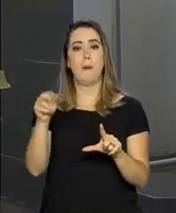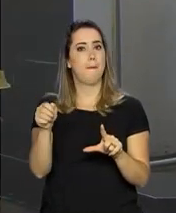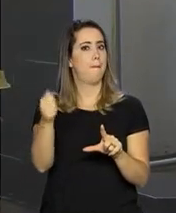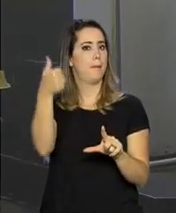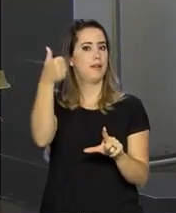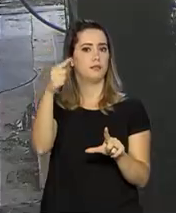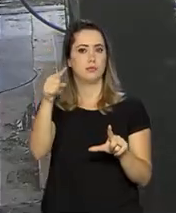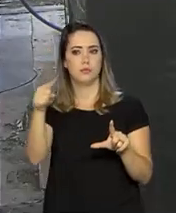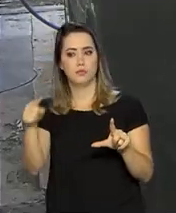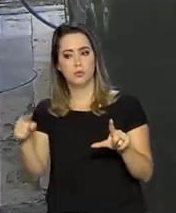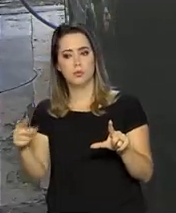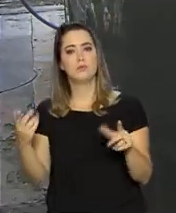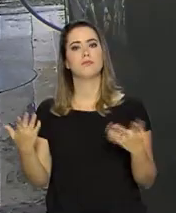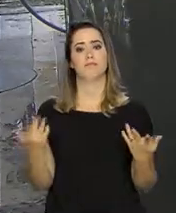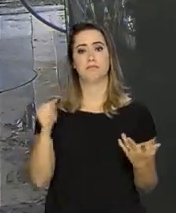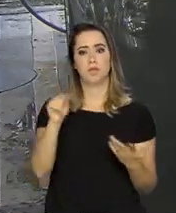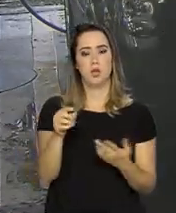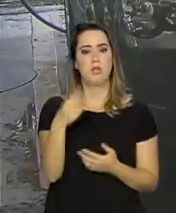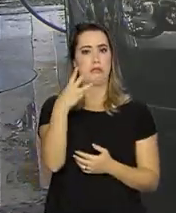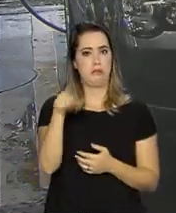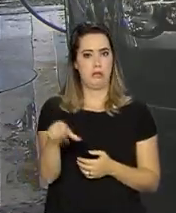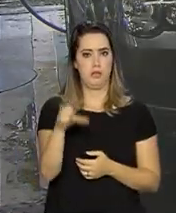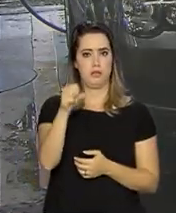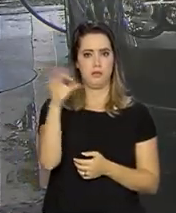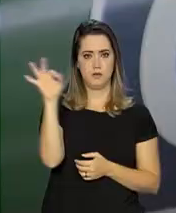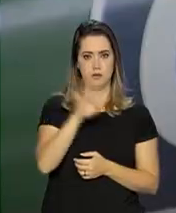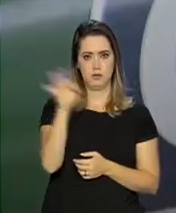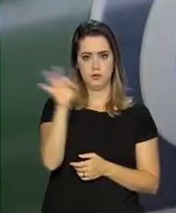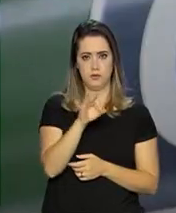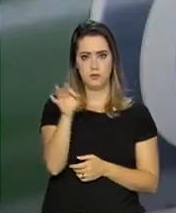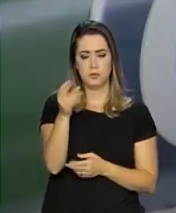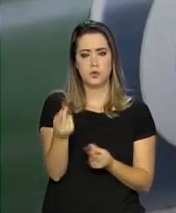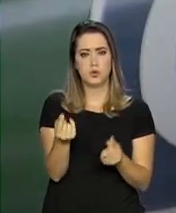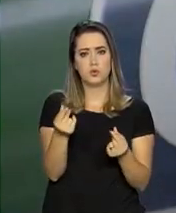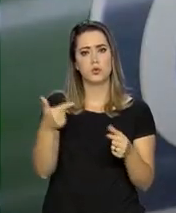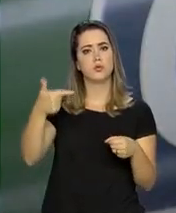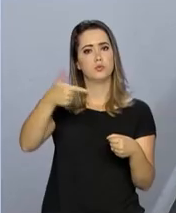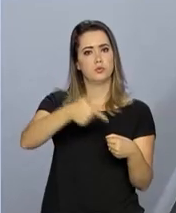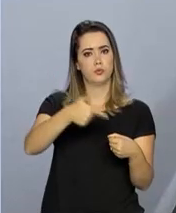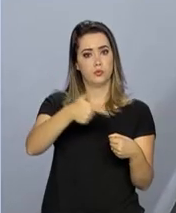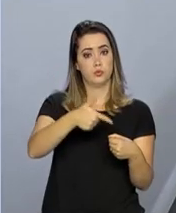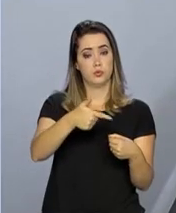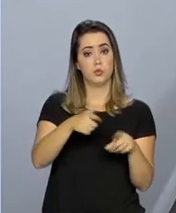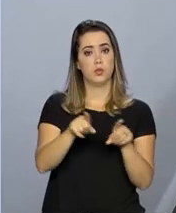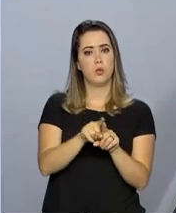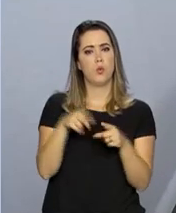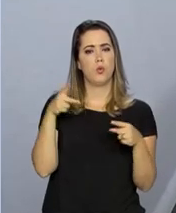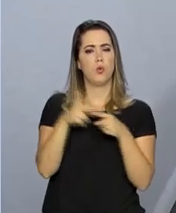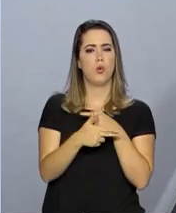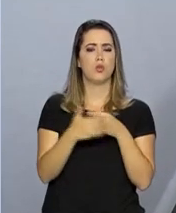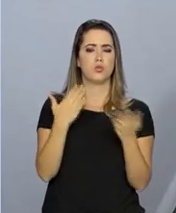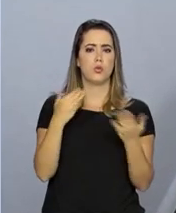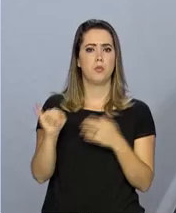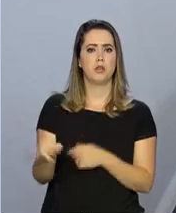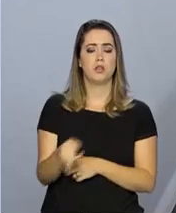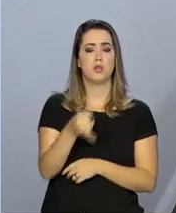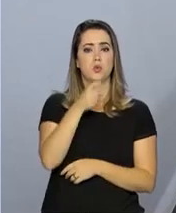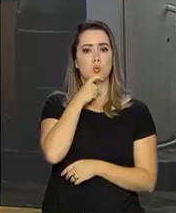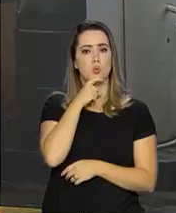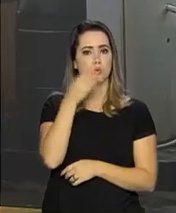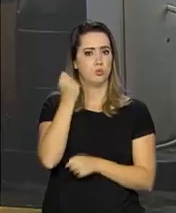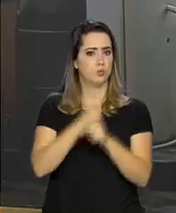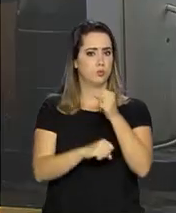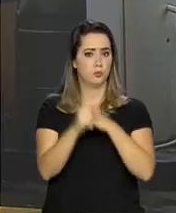redução será de 3,9% nos preços da gasolina nas refinarias, o maior corte desde julho do ano